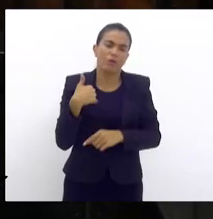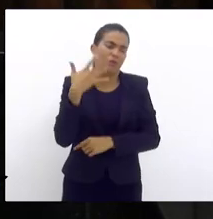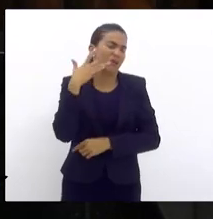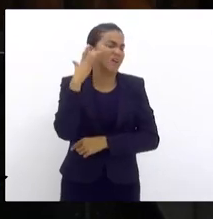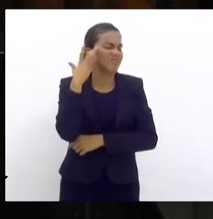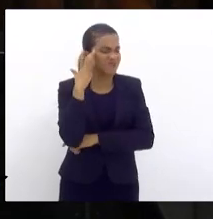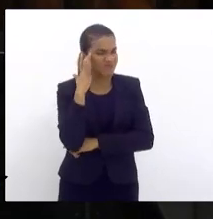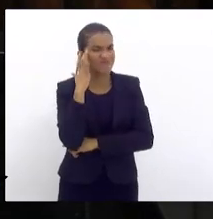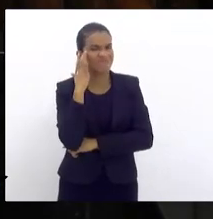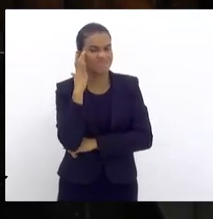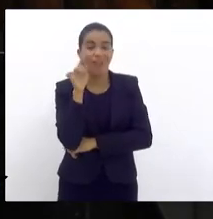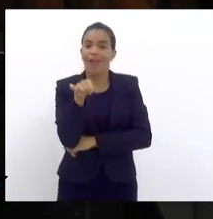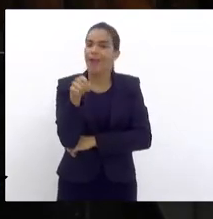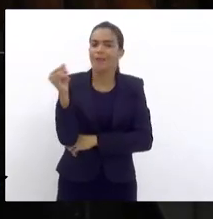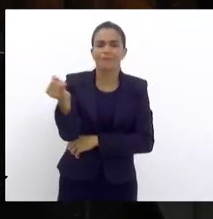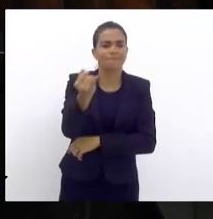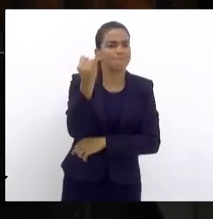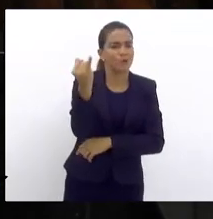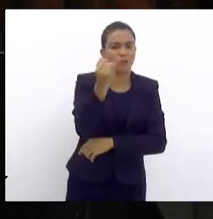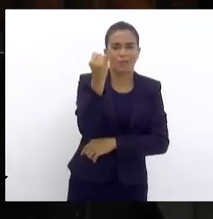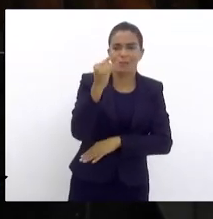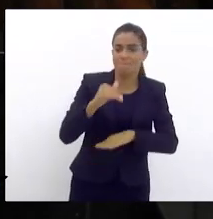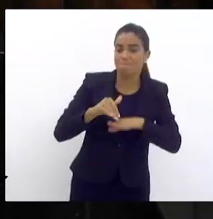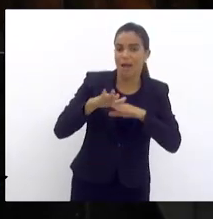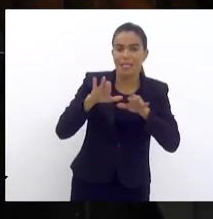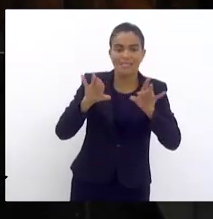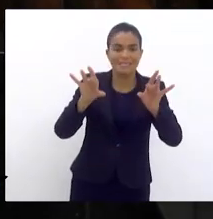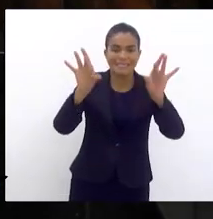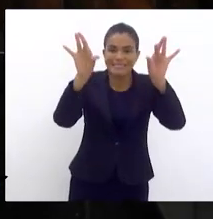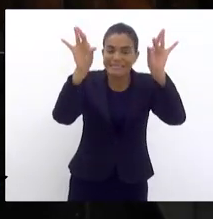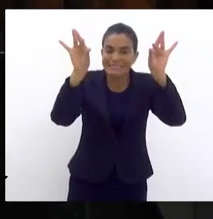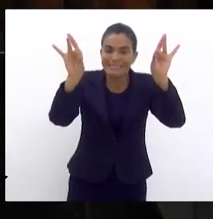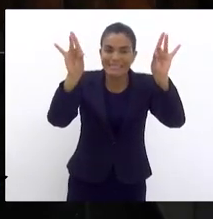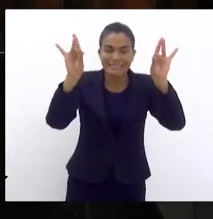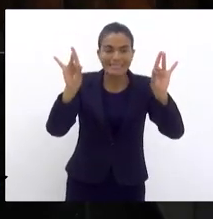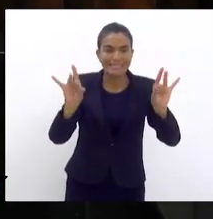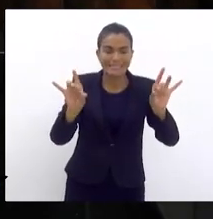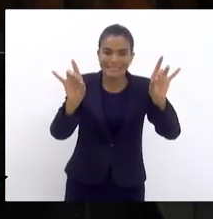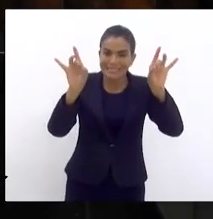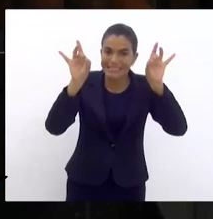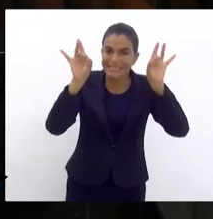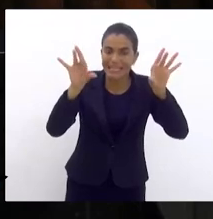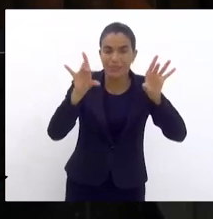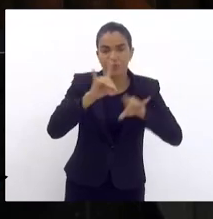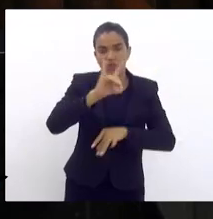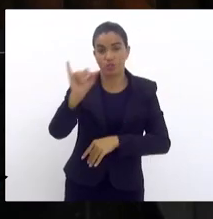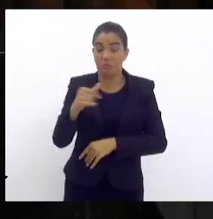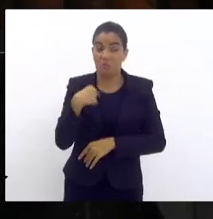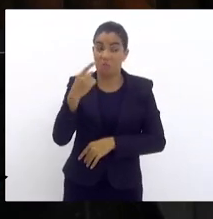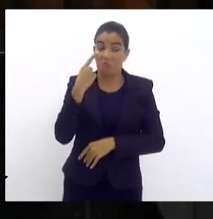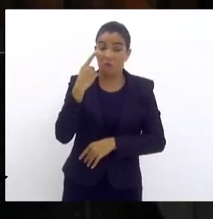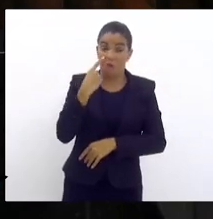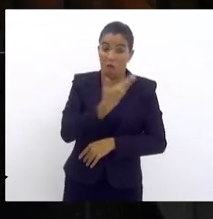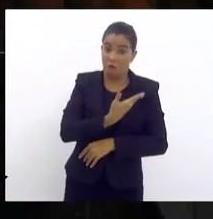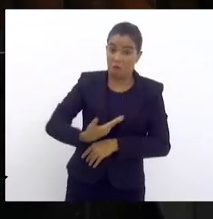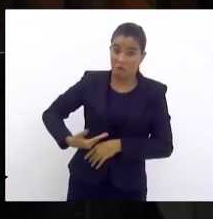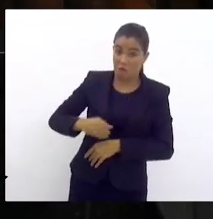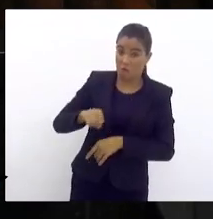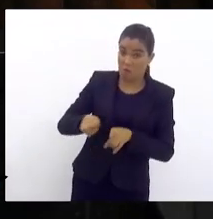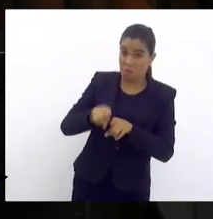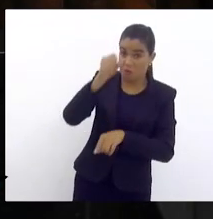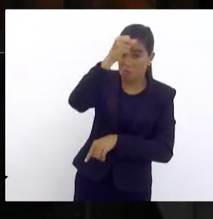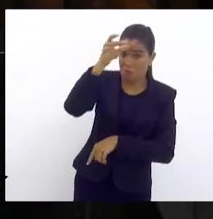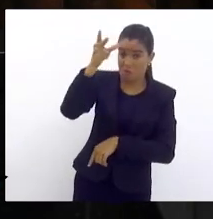que é o fato mais importante do dia vamos ver se ele o governador e o prefeito da cidade não